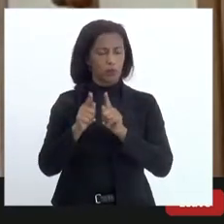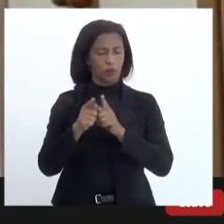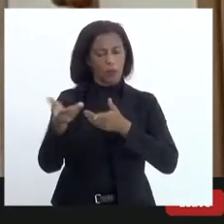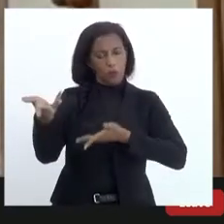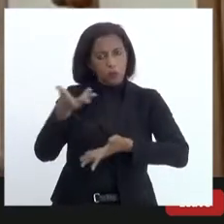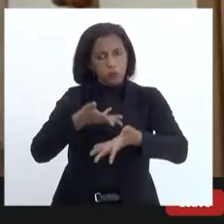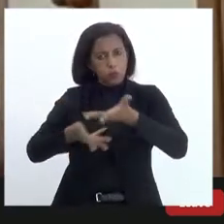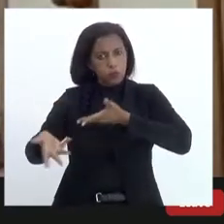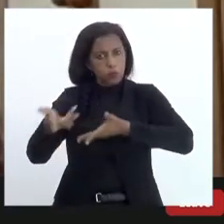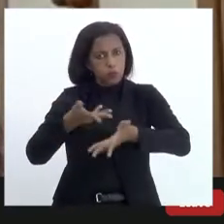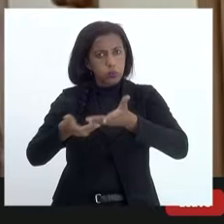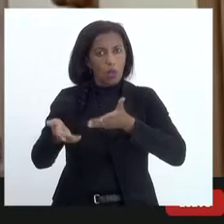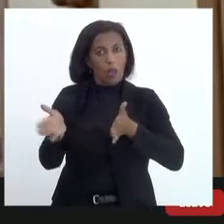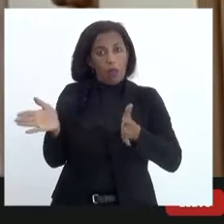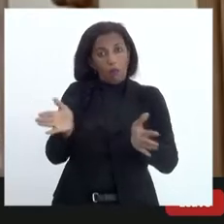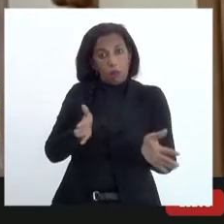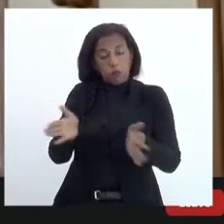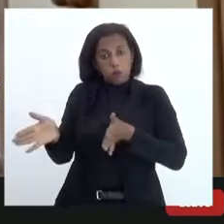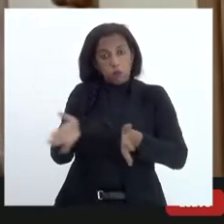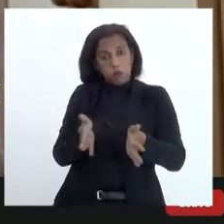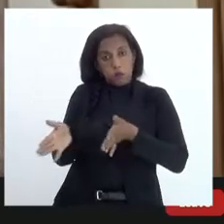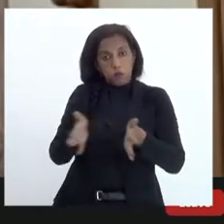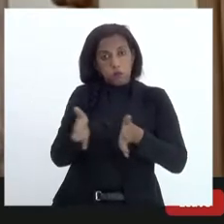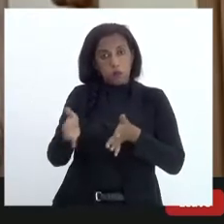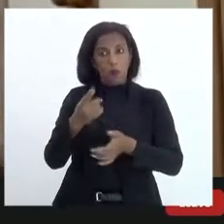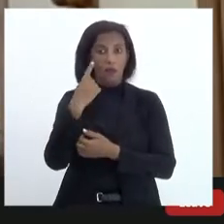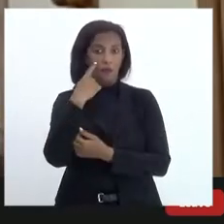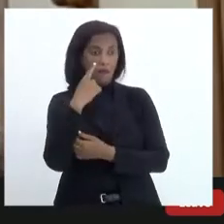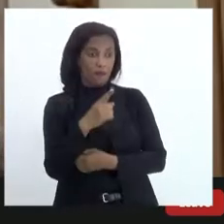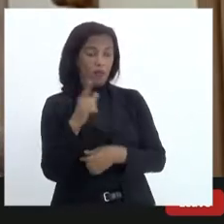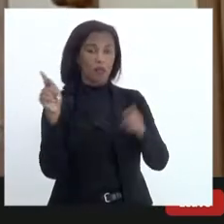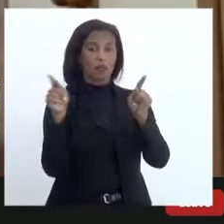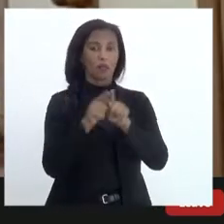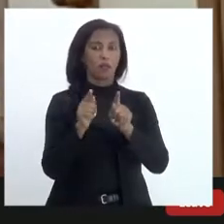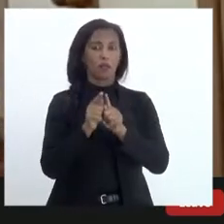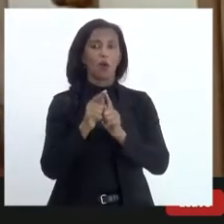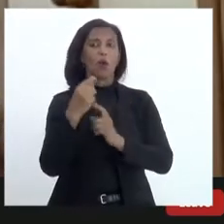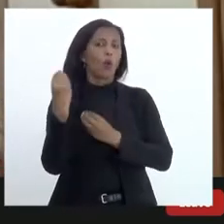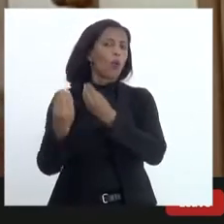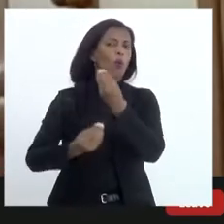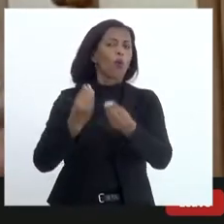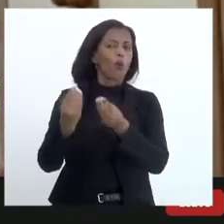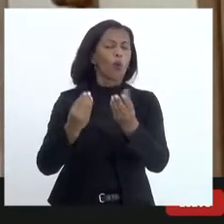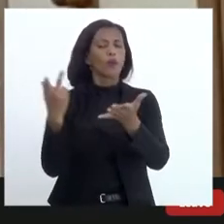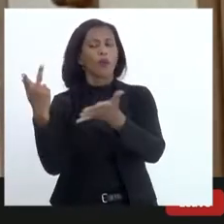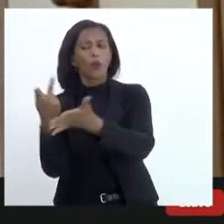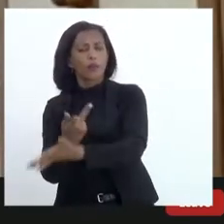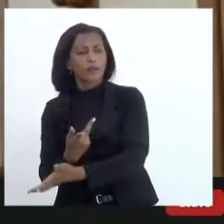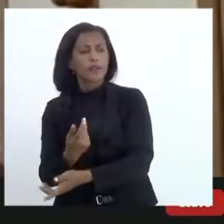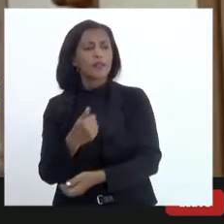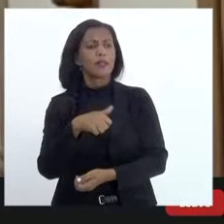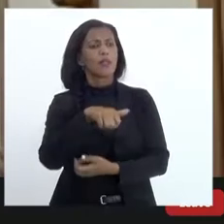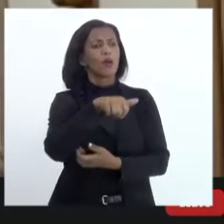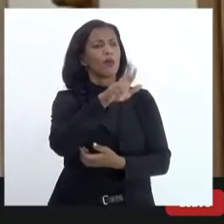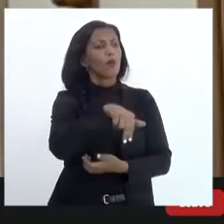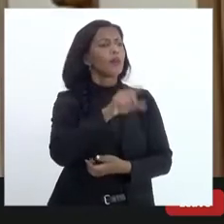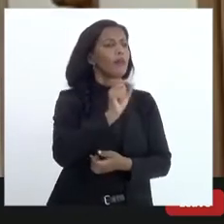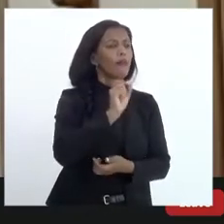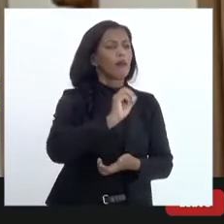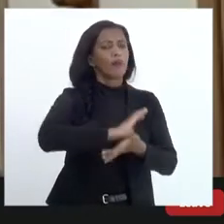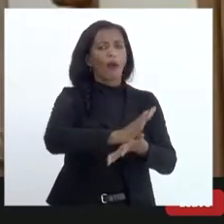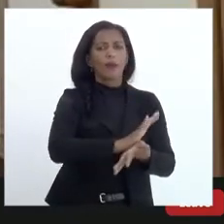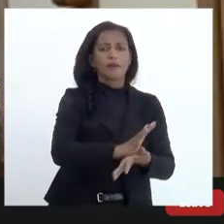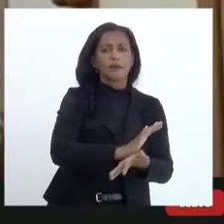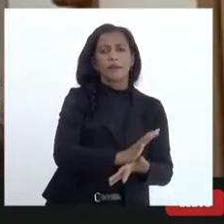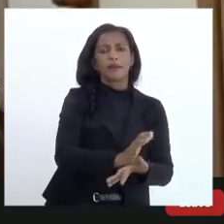para poder articular, né, ver, olha, para poder, como é que foi relatado? Foi relatado como crime de racismo, o racismo aqui